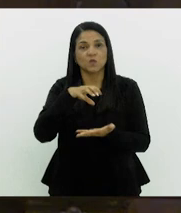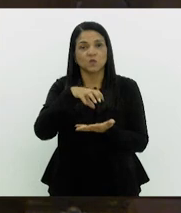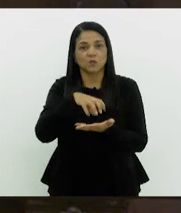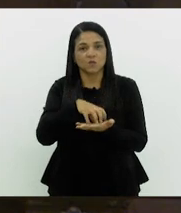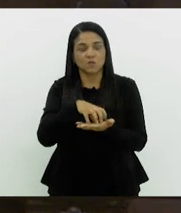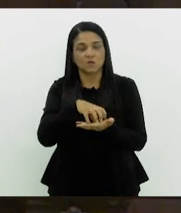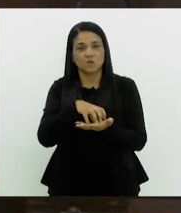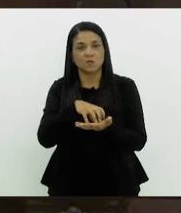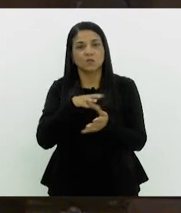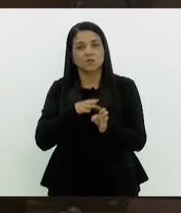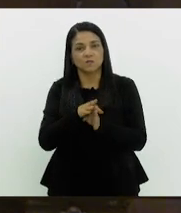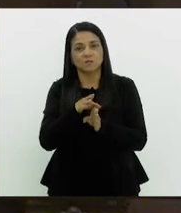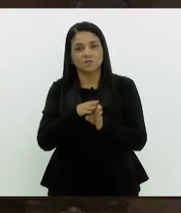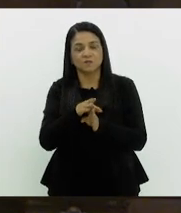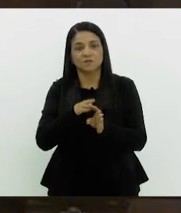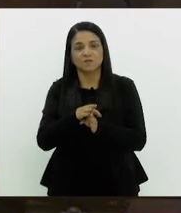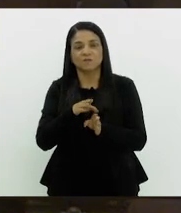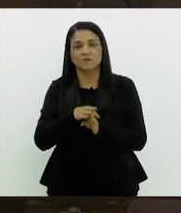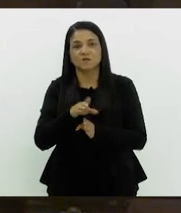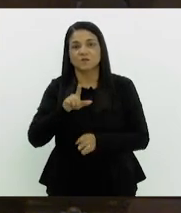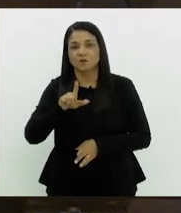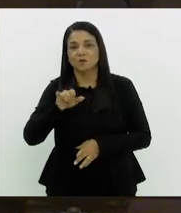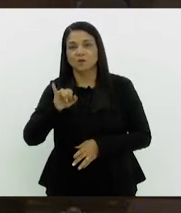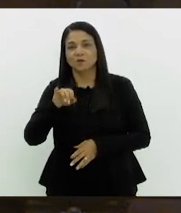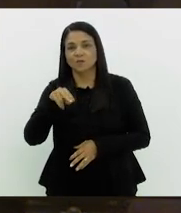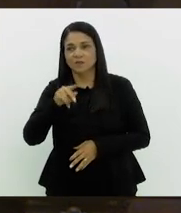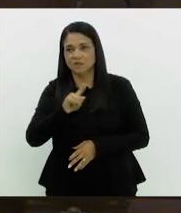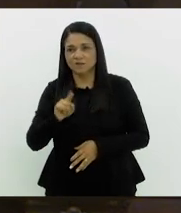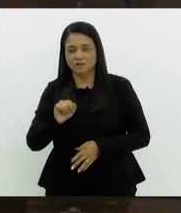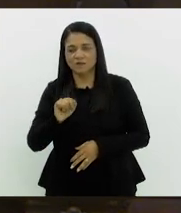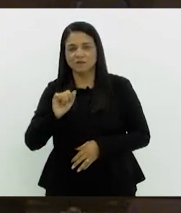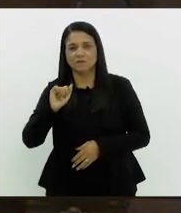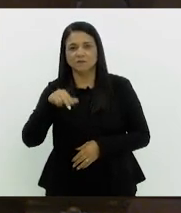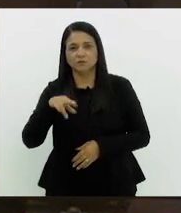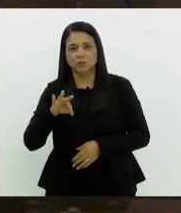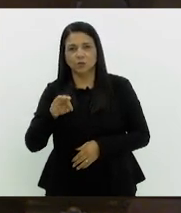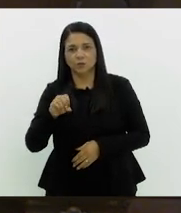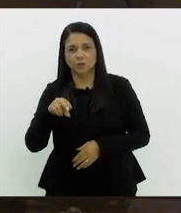Guaraná, presidente do Tribunal de Contas do município do Rio de Janeiro.